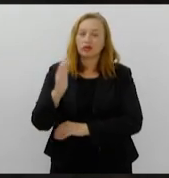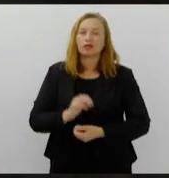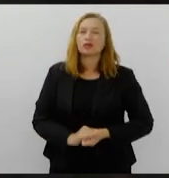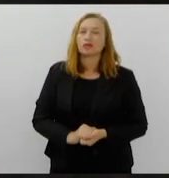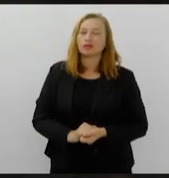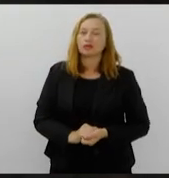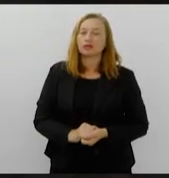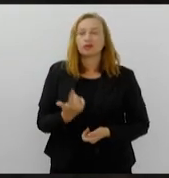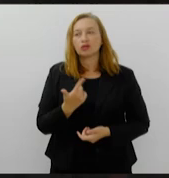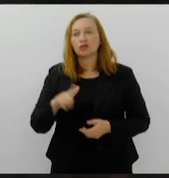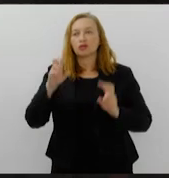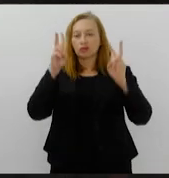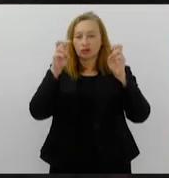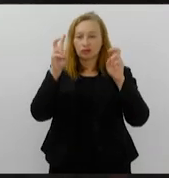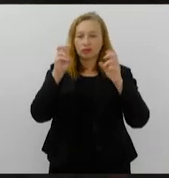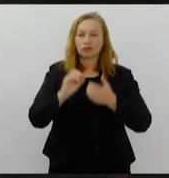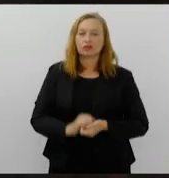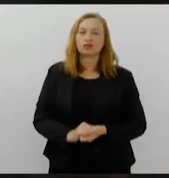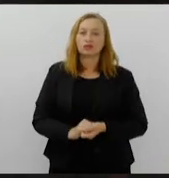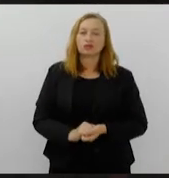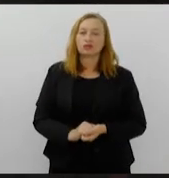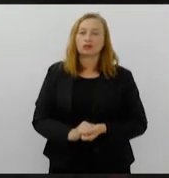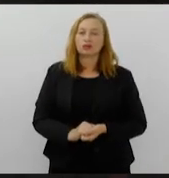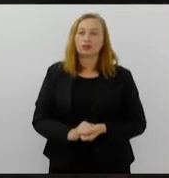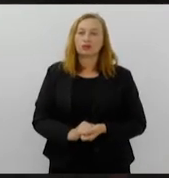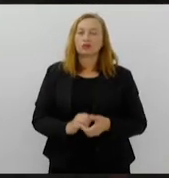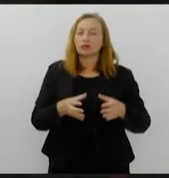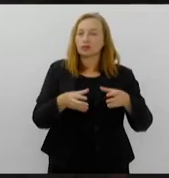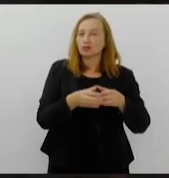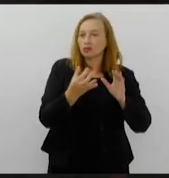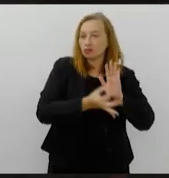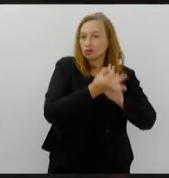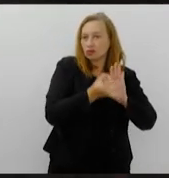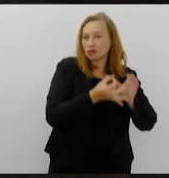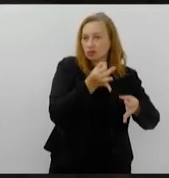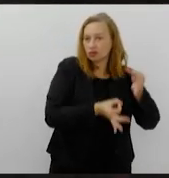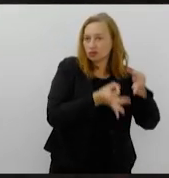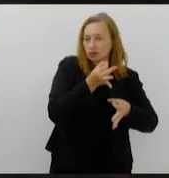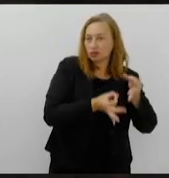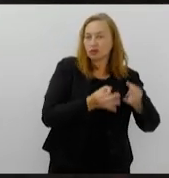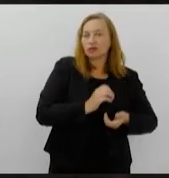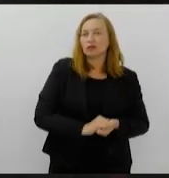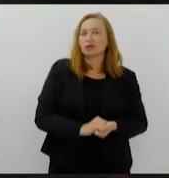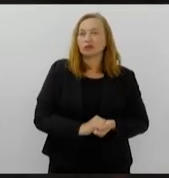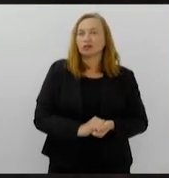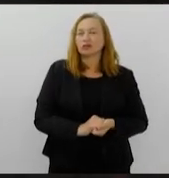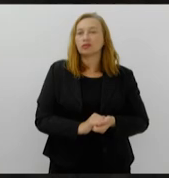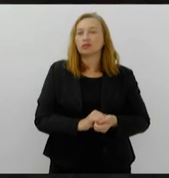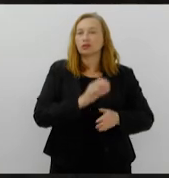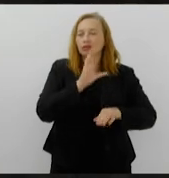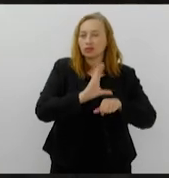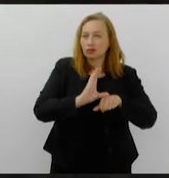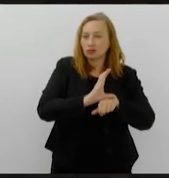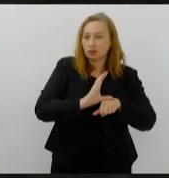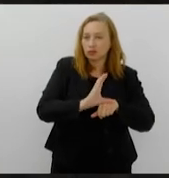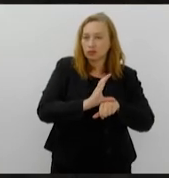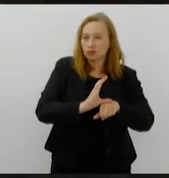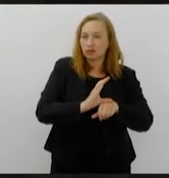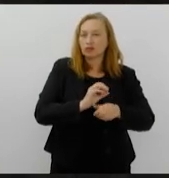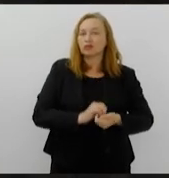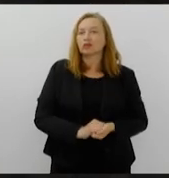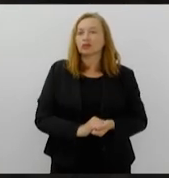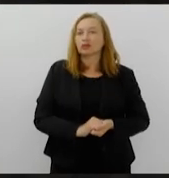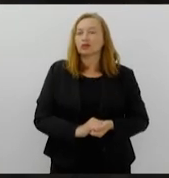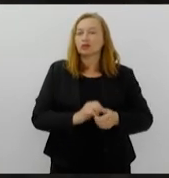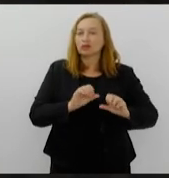Florestais e da outras providências. Pareceres das comissões Constituição e Justiça pela Constitucionalidade,